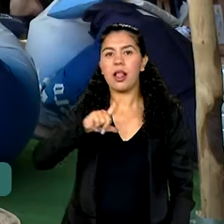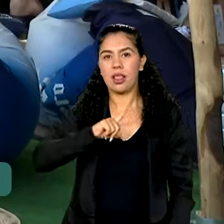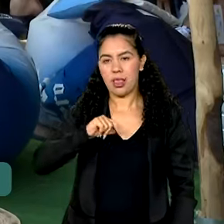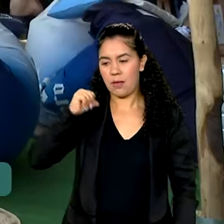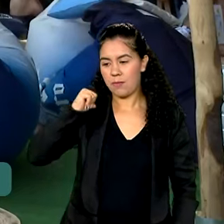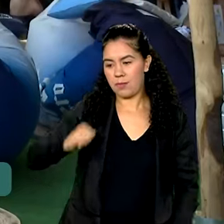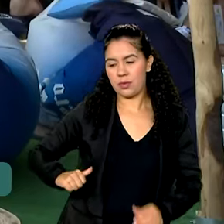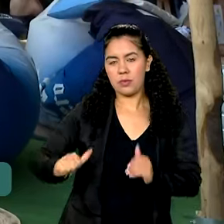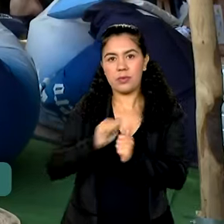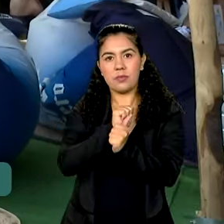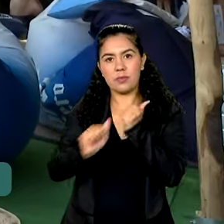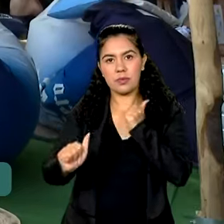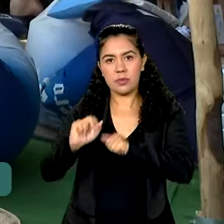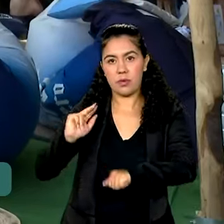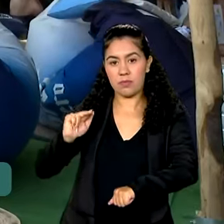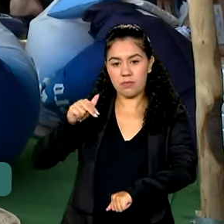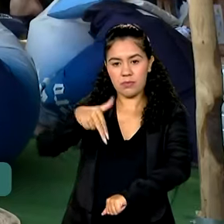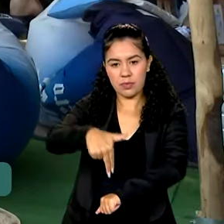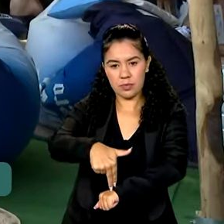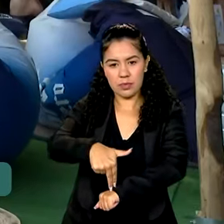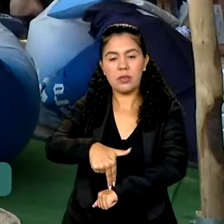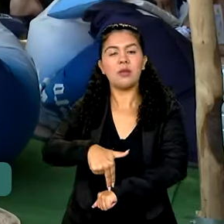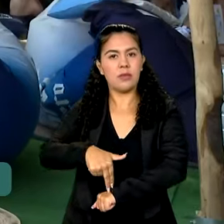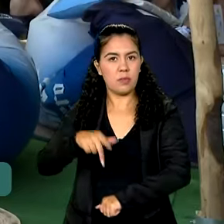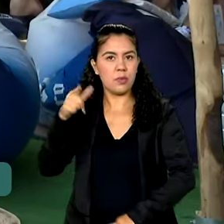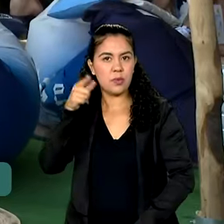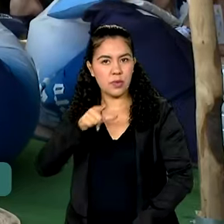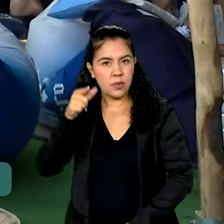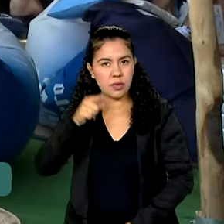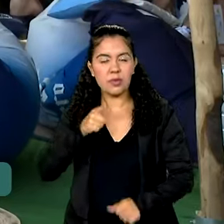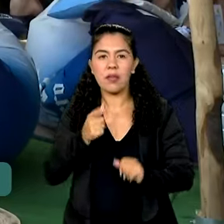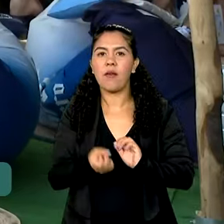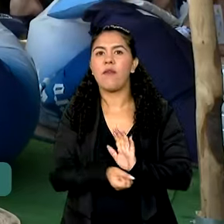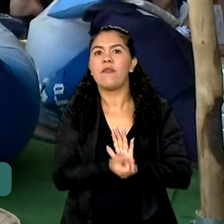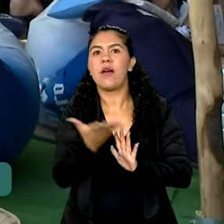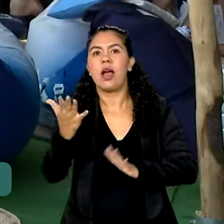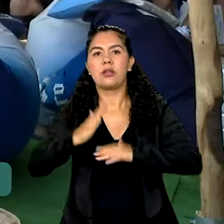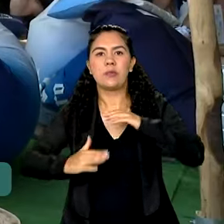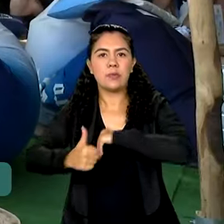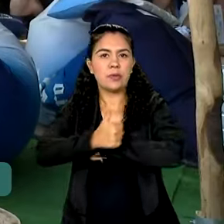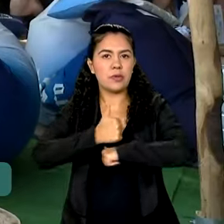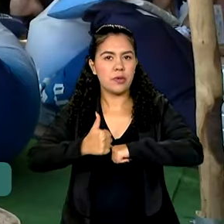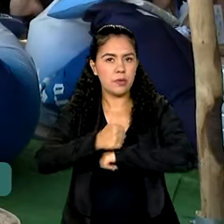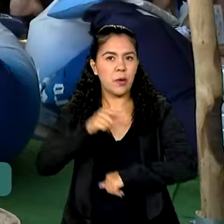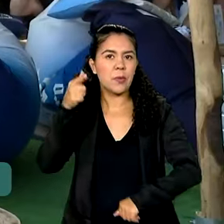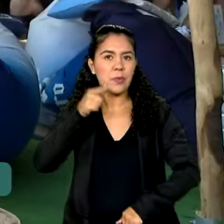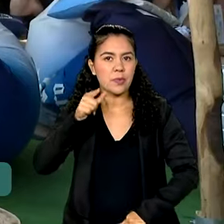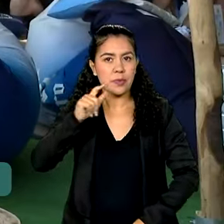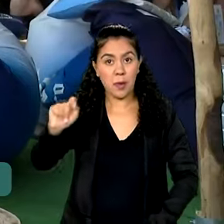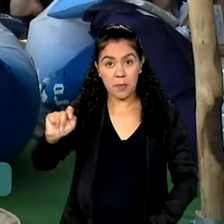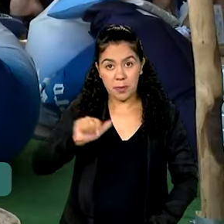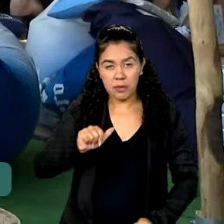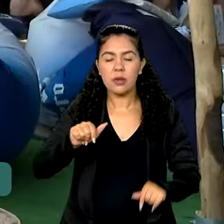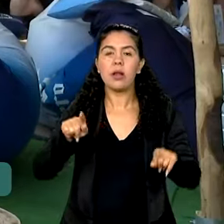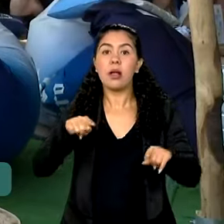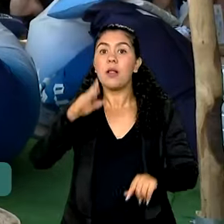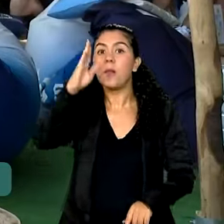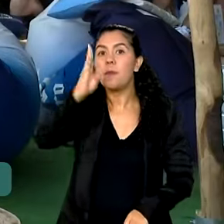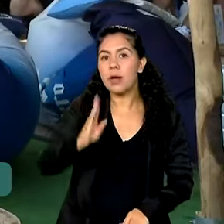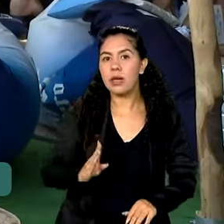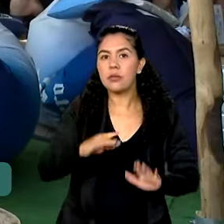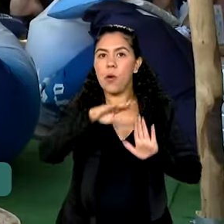na categoria pódio, a mais alta, assim como vários atletas brasileiros aqui em Paris. E no Brasil, o